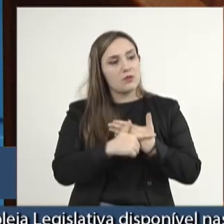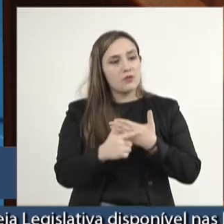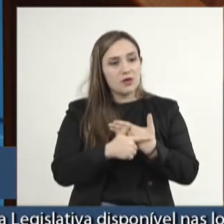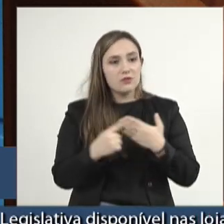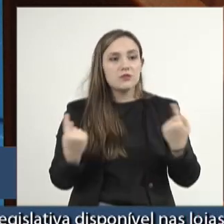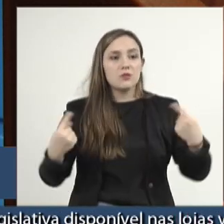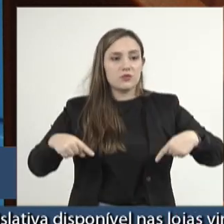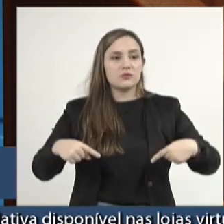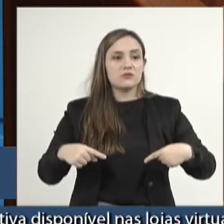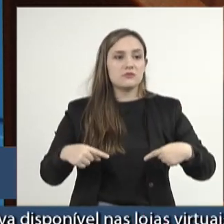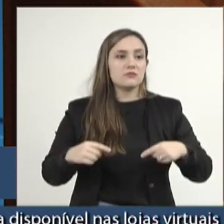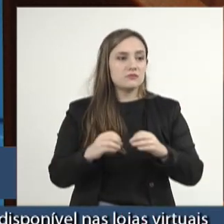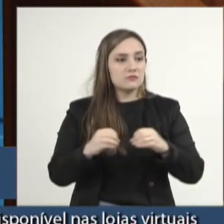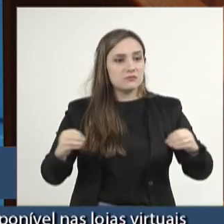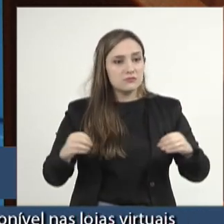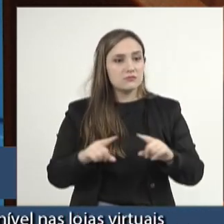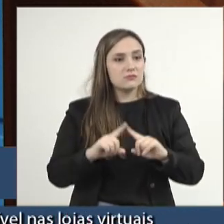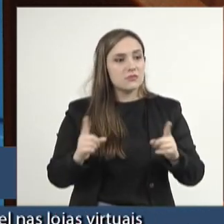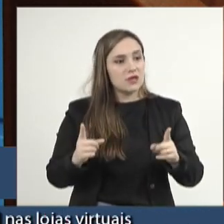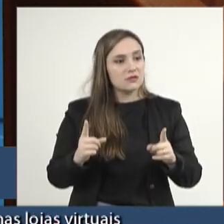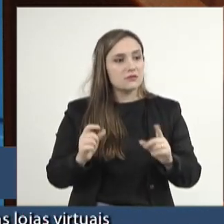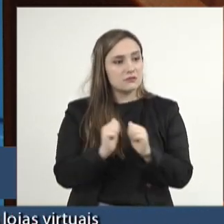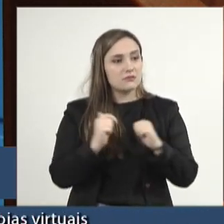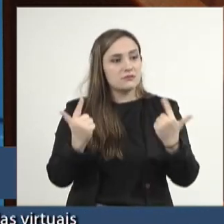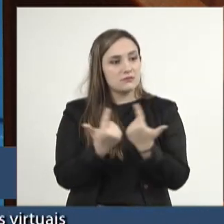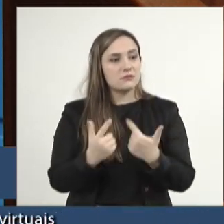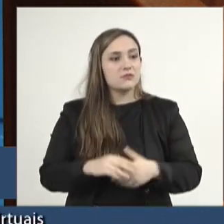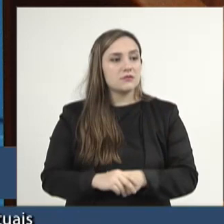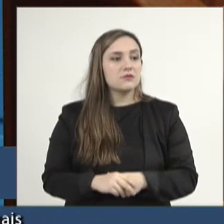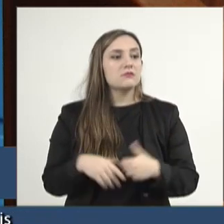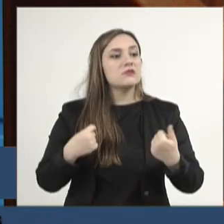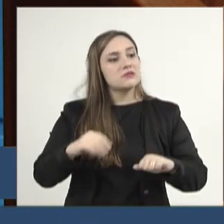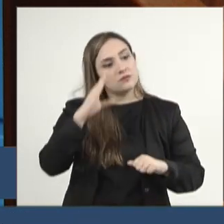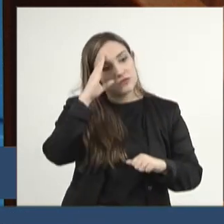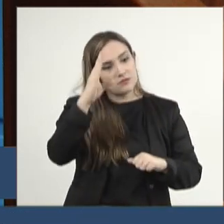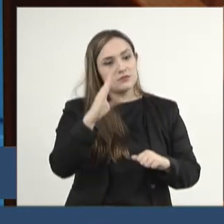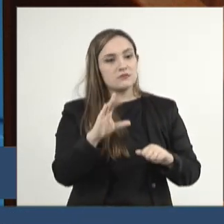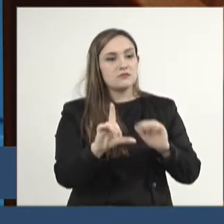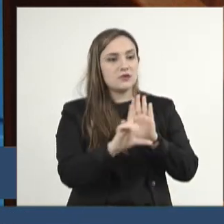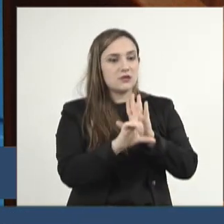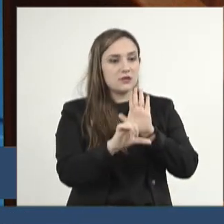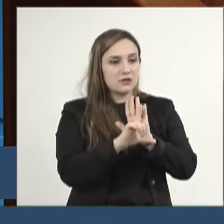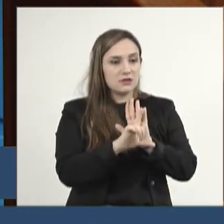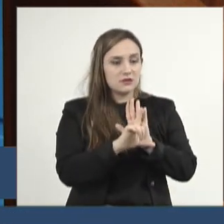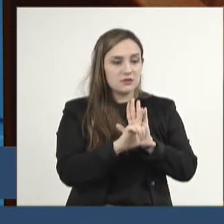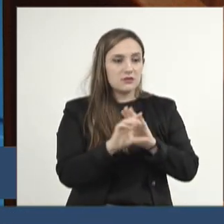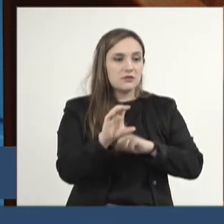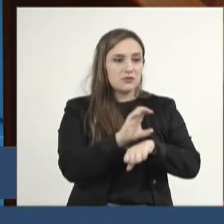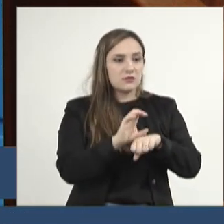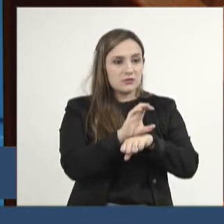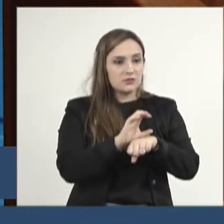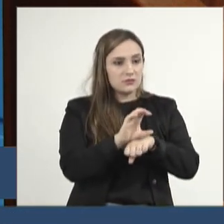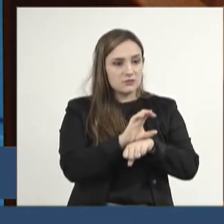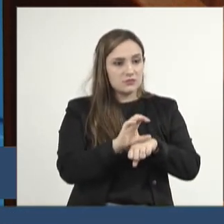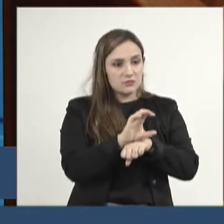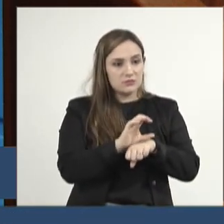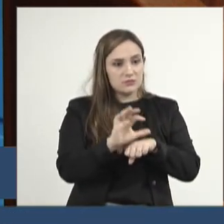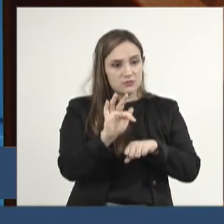da oposição, mas nesse caso a Casa precisa primar pela legalidade, pela constitucionalidade,